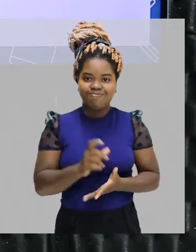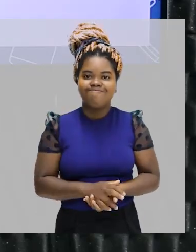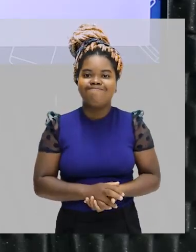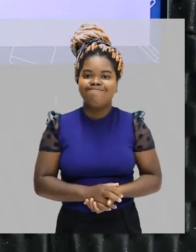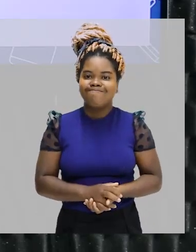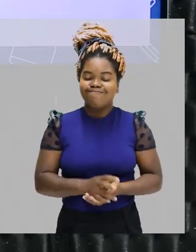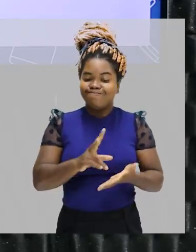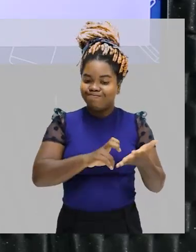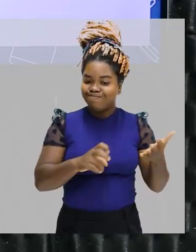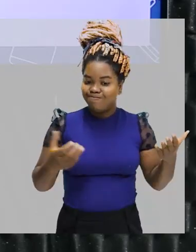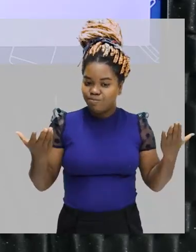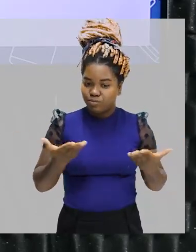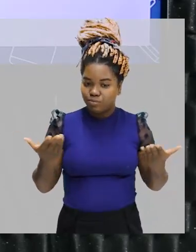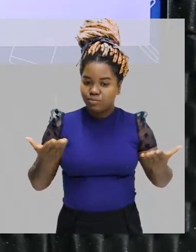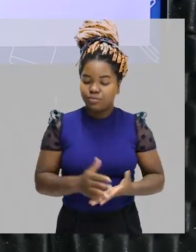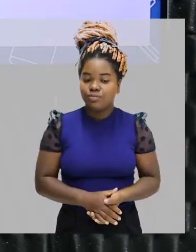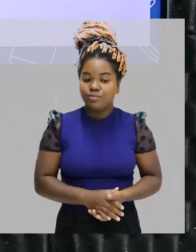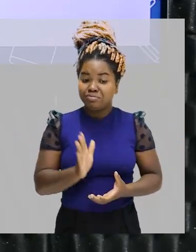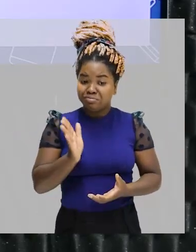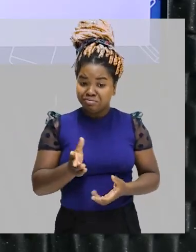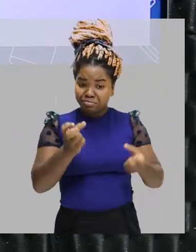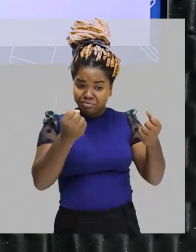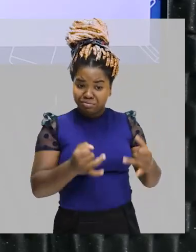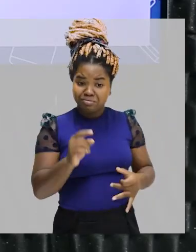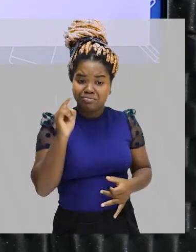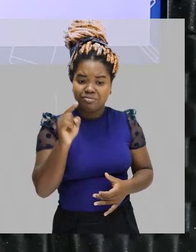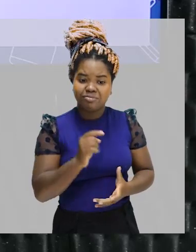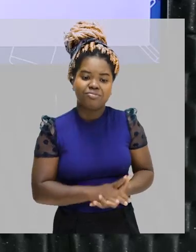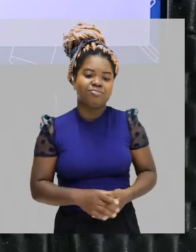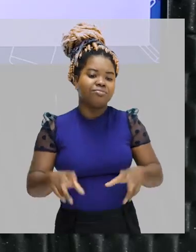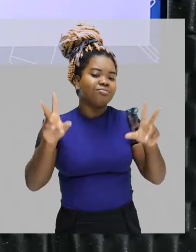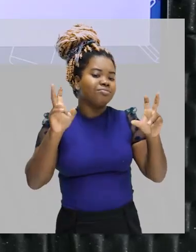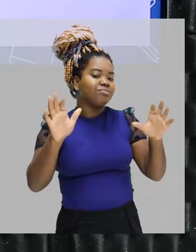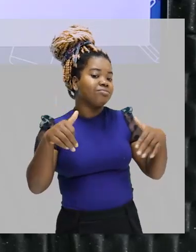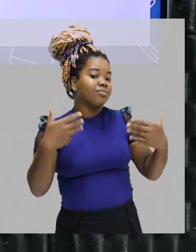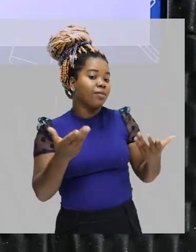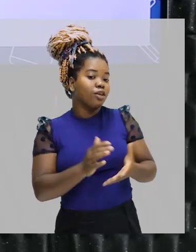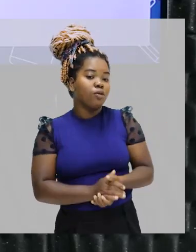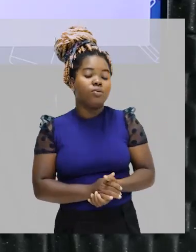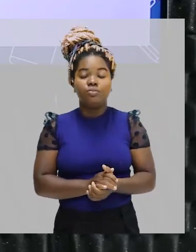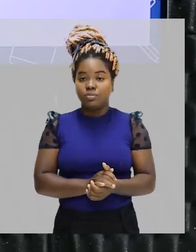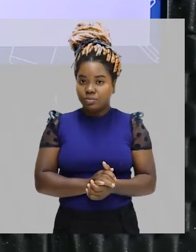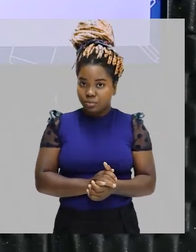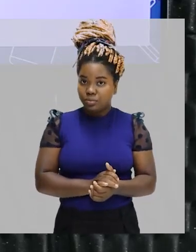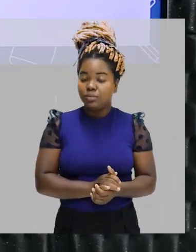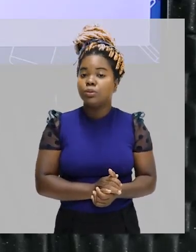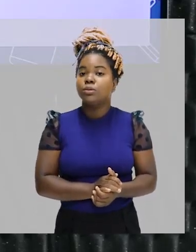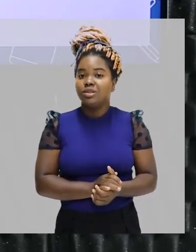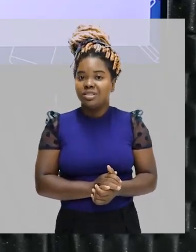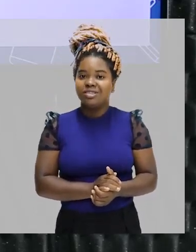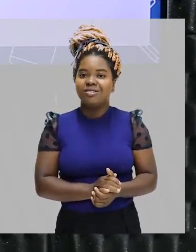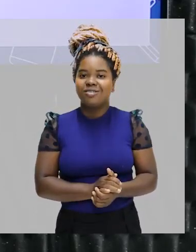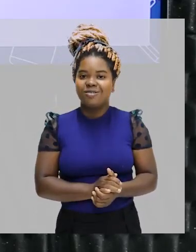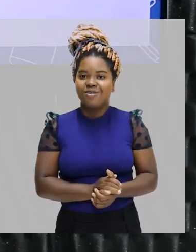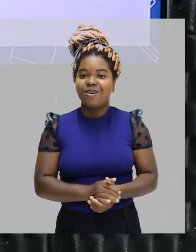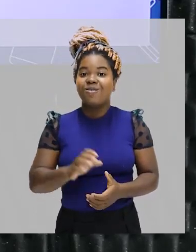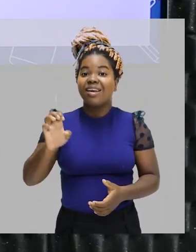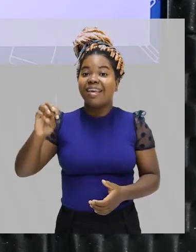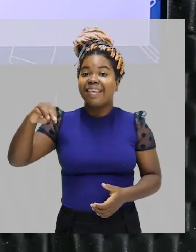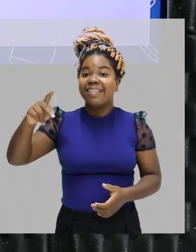vocabulário de ocupações, ele já foi mencionado, por exemplo, nas temáticas de entrevistas. O vestibular da UEMA já colocou